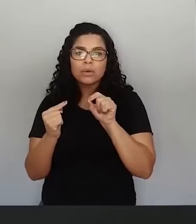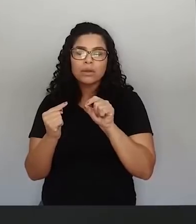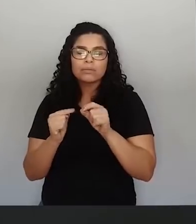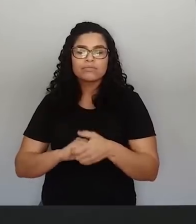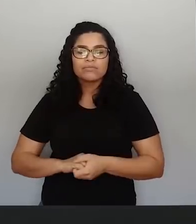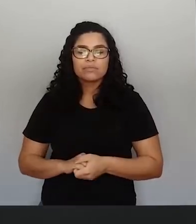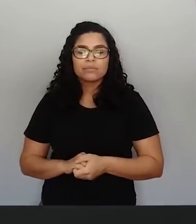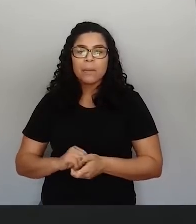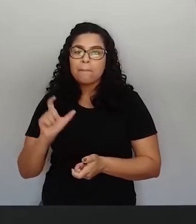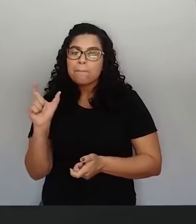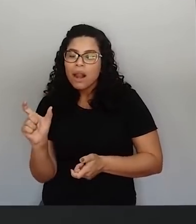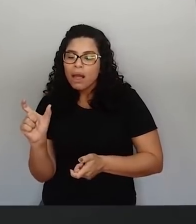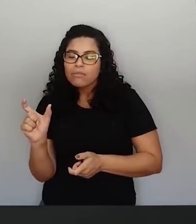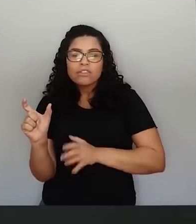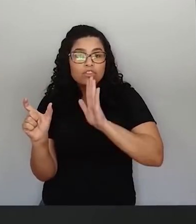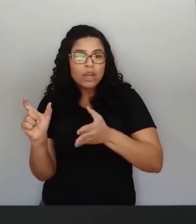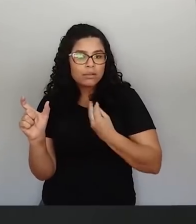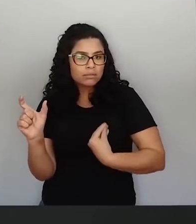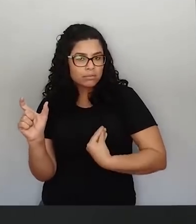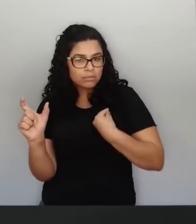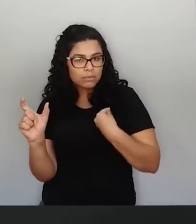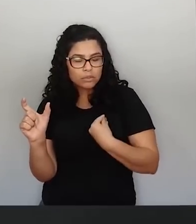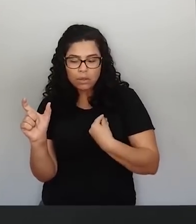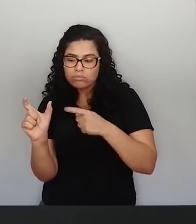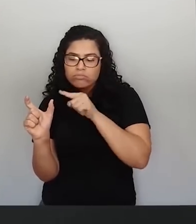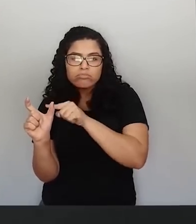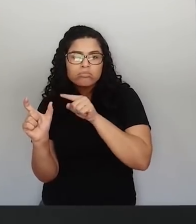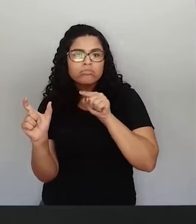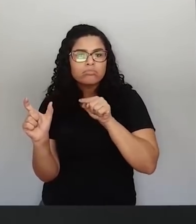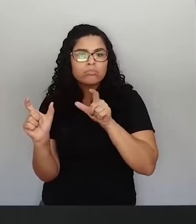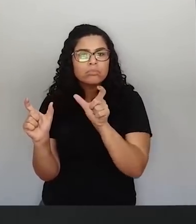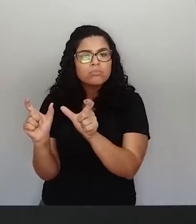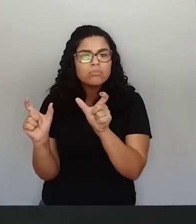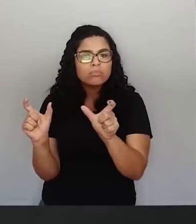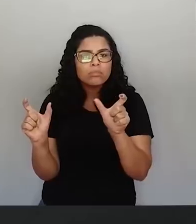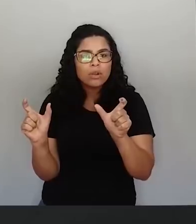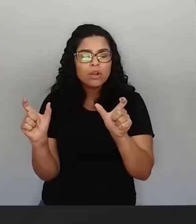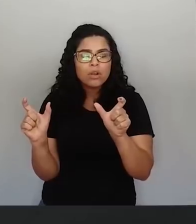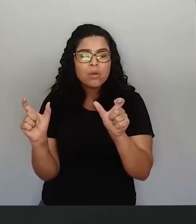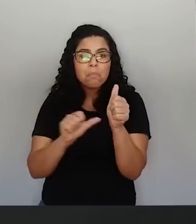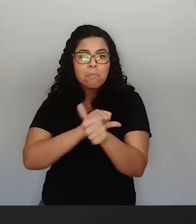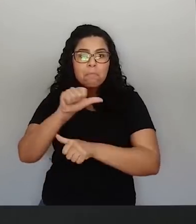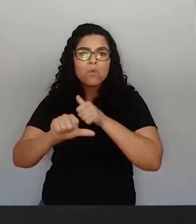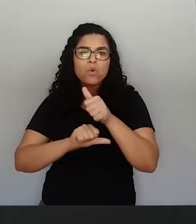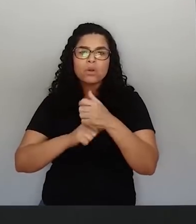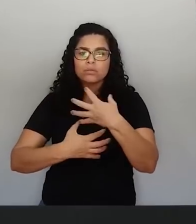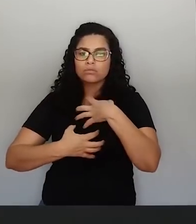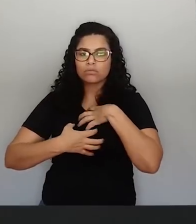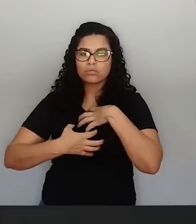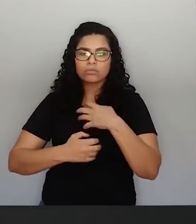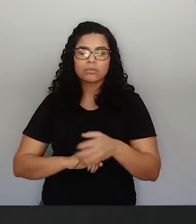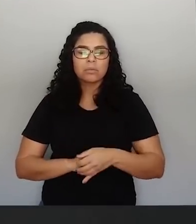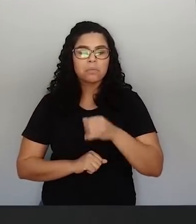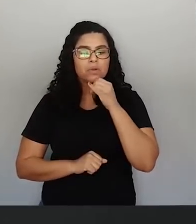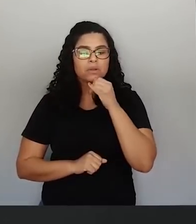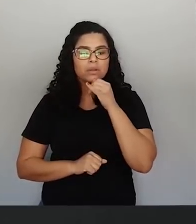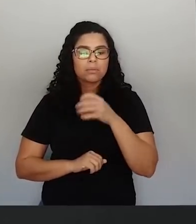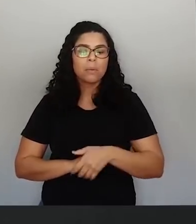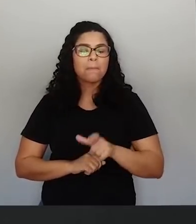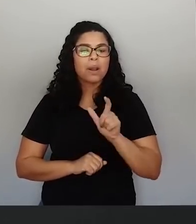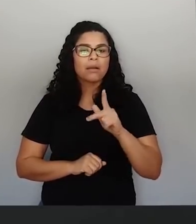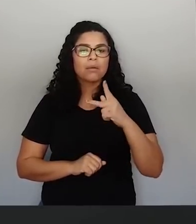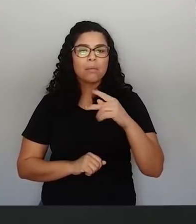exemplo, a palavra linkar, que tem a influência de um estrangeirismo, a palavra link, mas eu crio o verbo linkar, tal como a